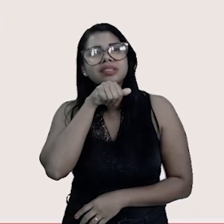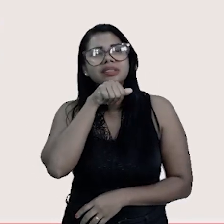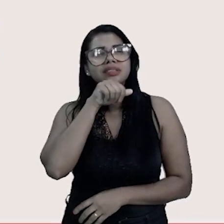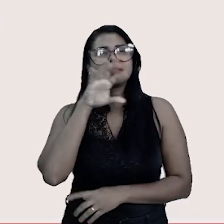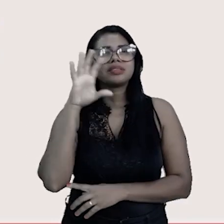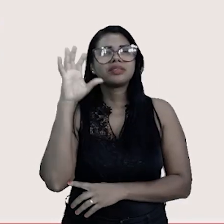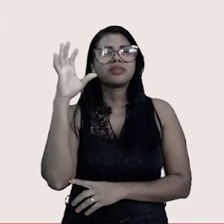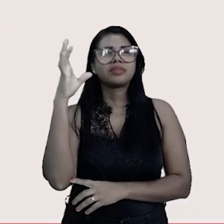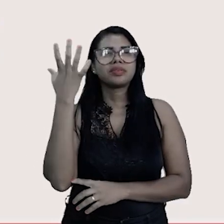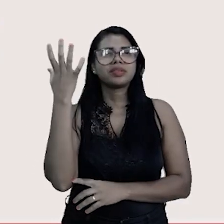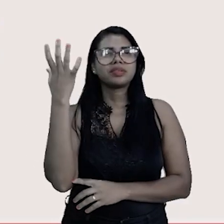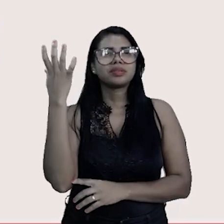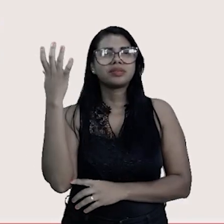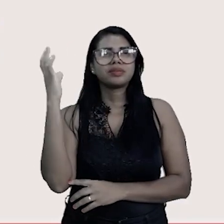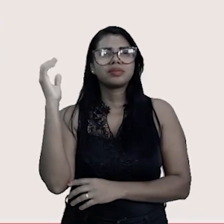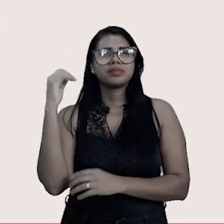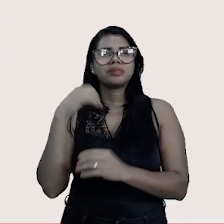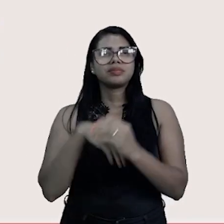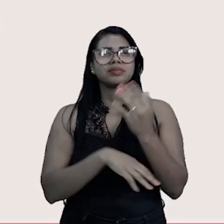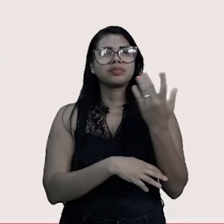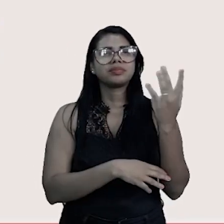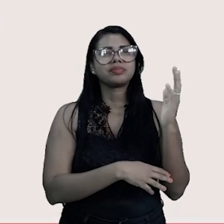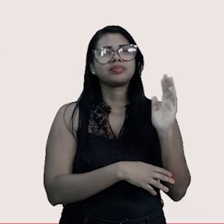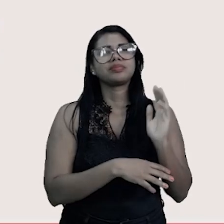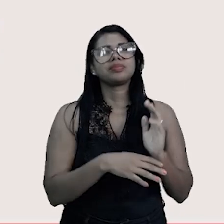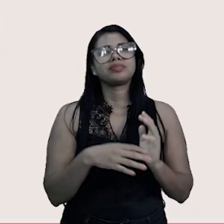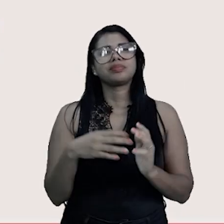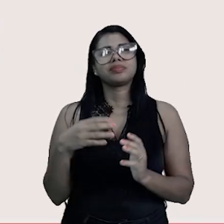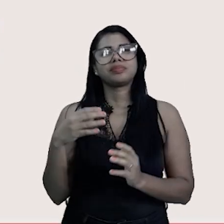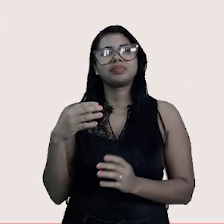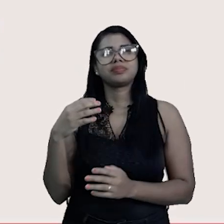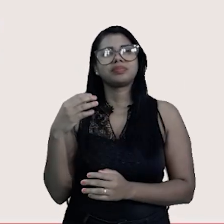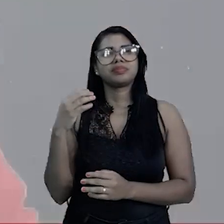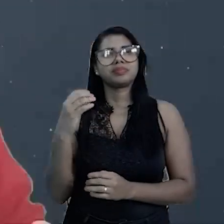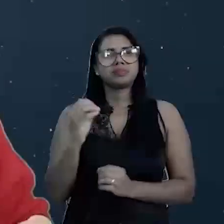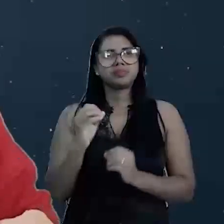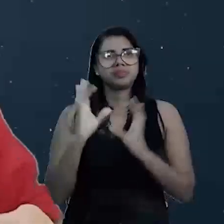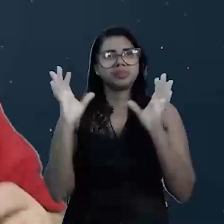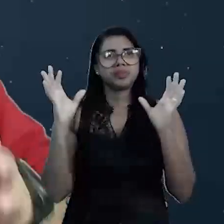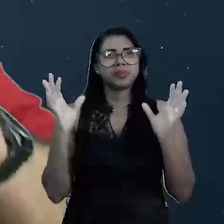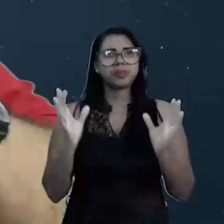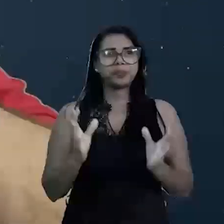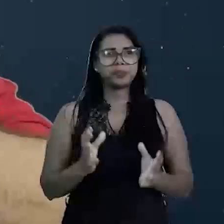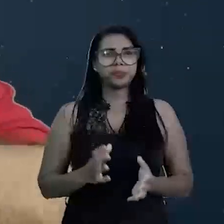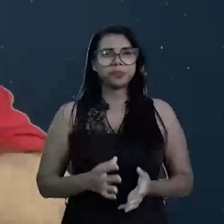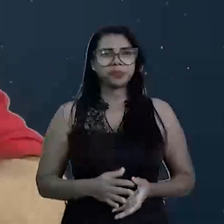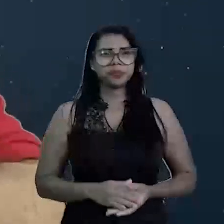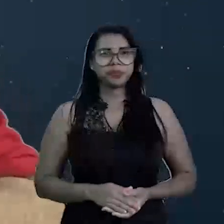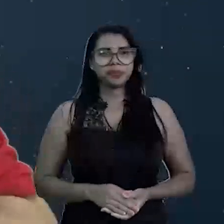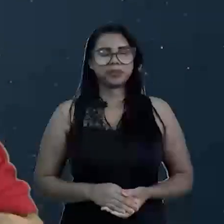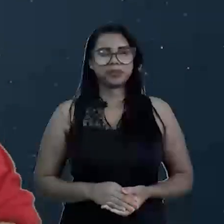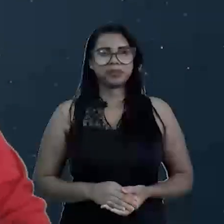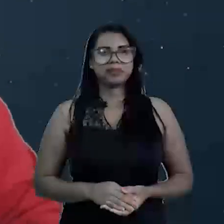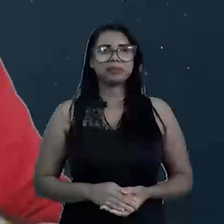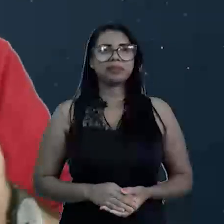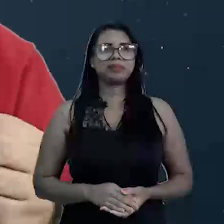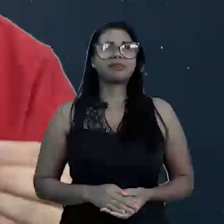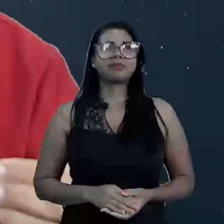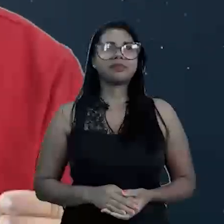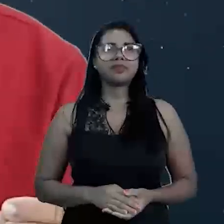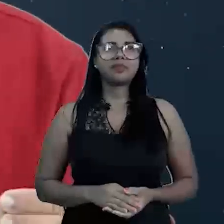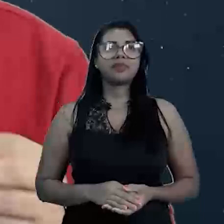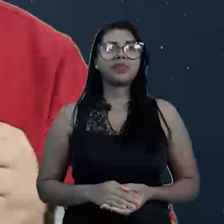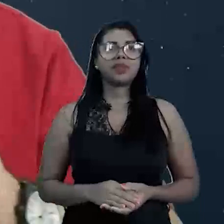E um exemplo aqui, ó, o boom, o puff, né? Vem cá, fera, vem cá comigo. O tic-tac do relógio,